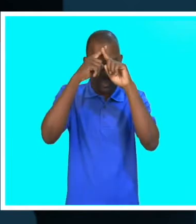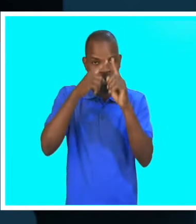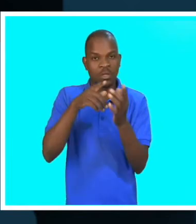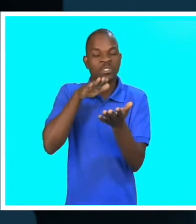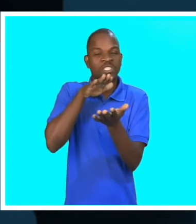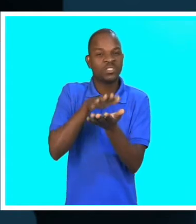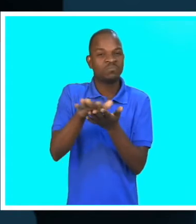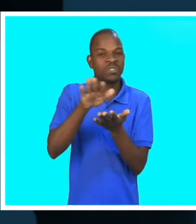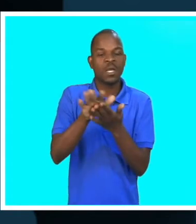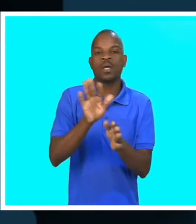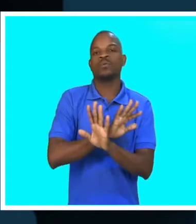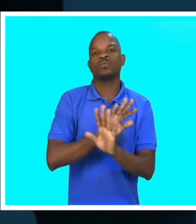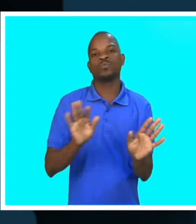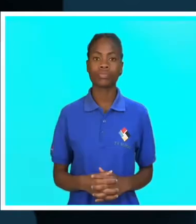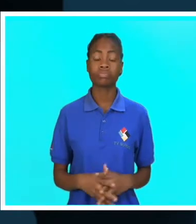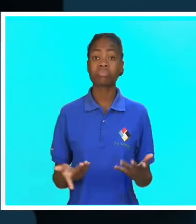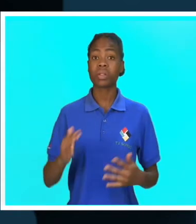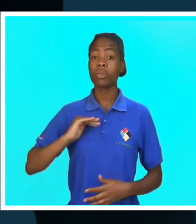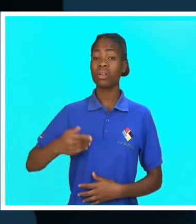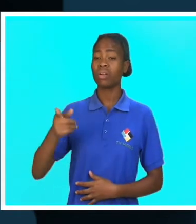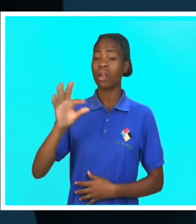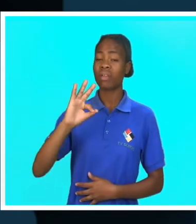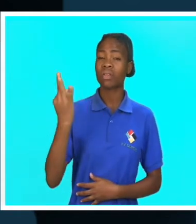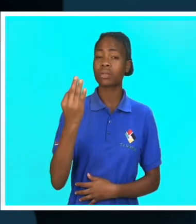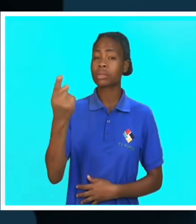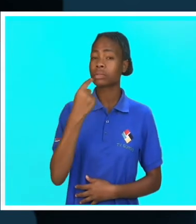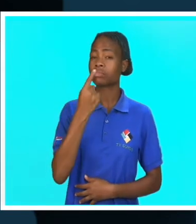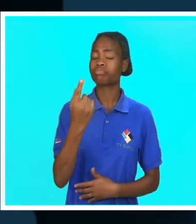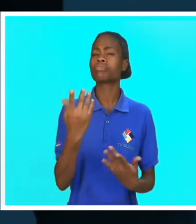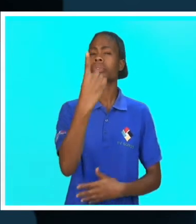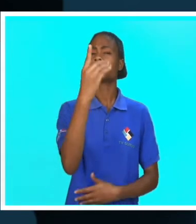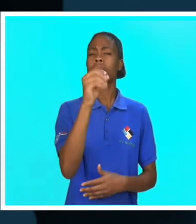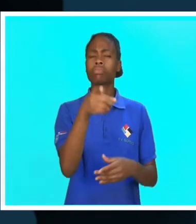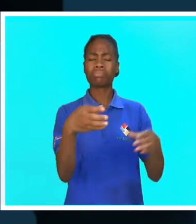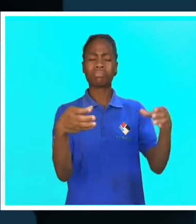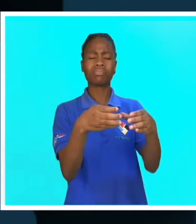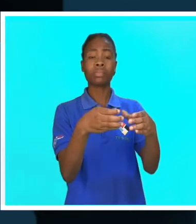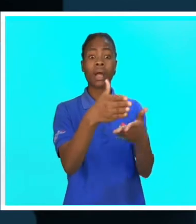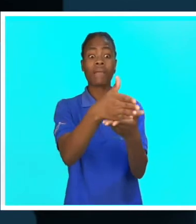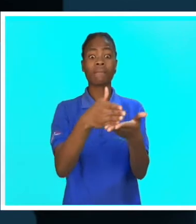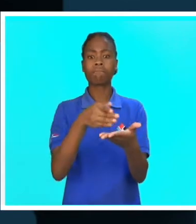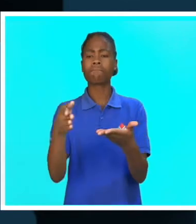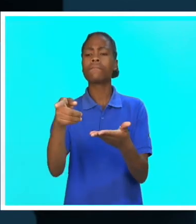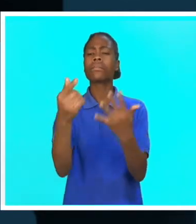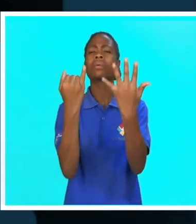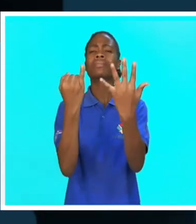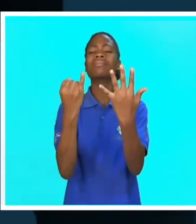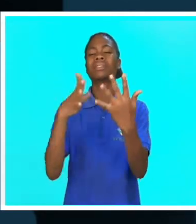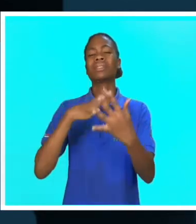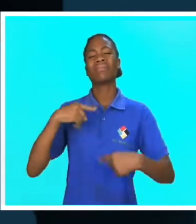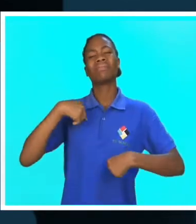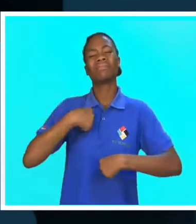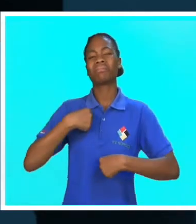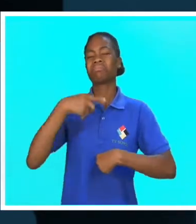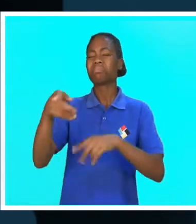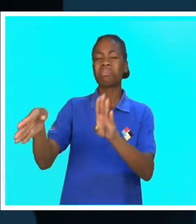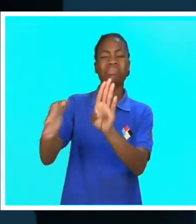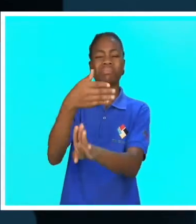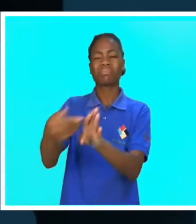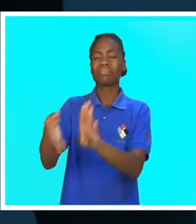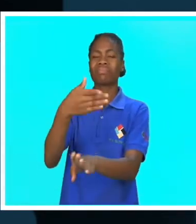haja um aconselhamento somente. Segundo o Fórum Mulher, seis em cada dez mulheres são vítimas de violência